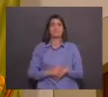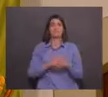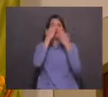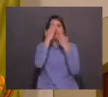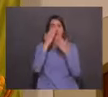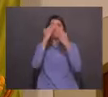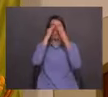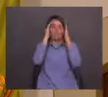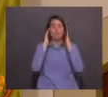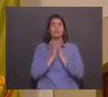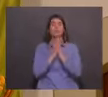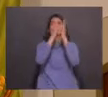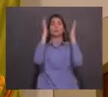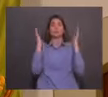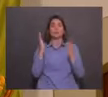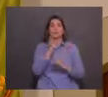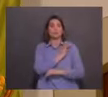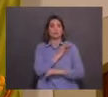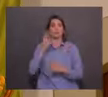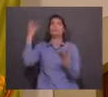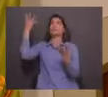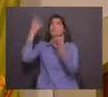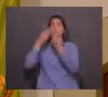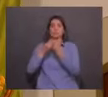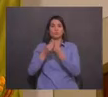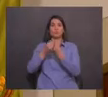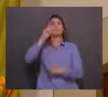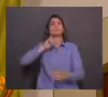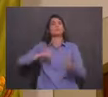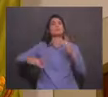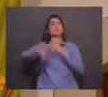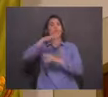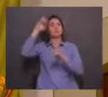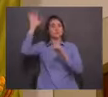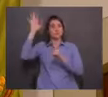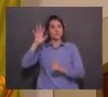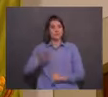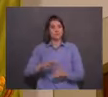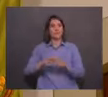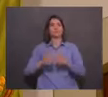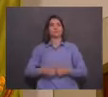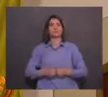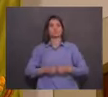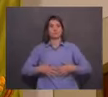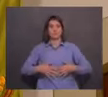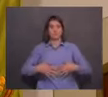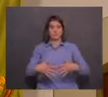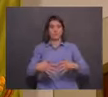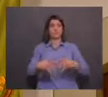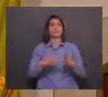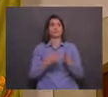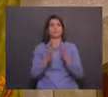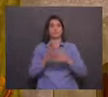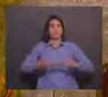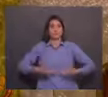Ave Maria, cheia de graça, o Senhor é convosco. Bendita sois vós entre as mulheres, e bendito é o fruto